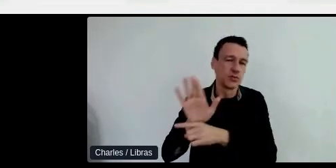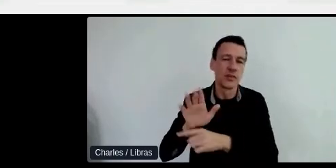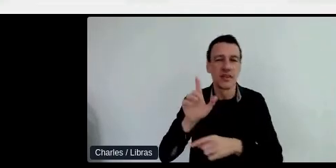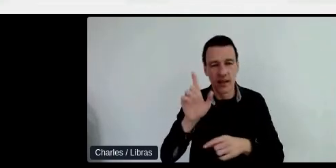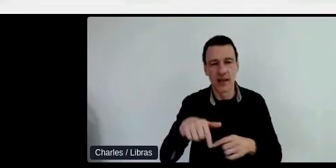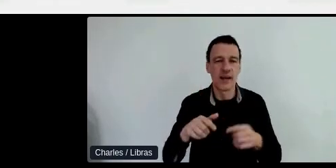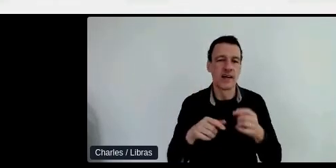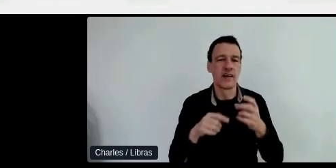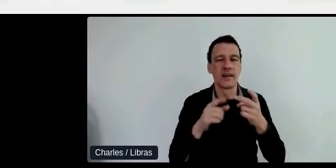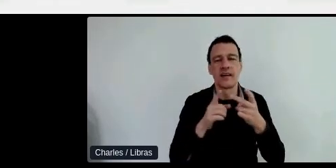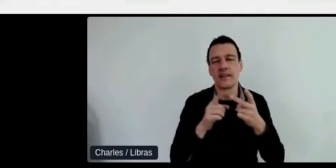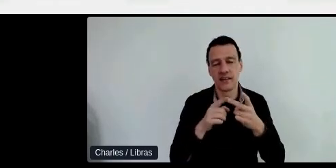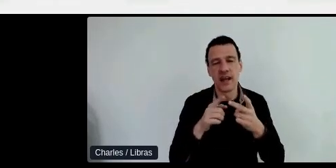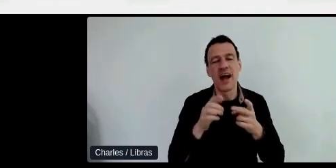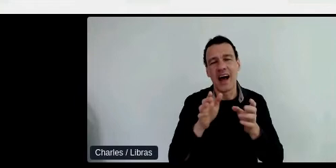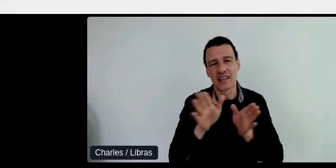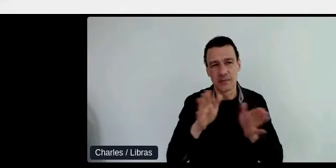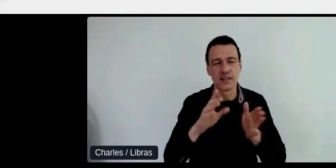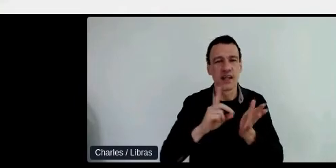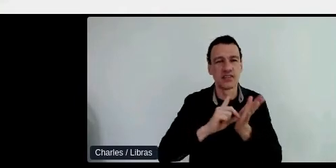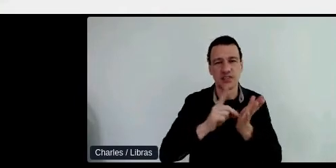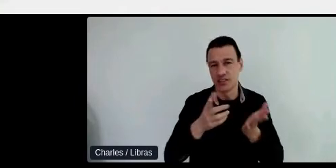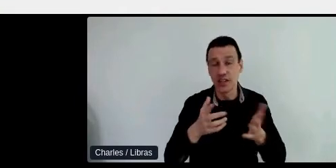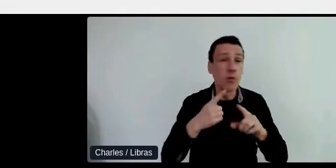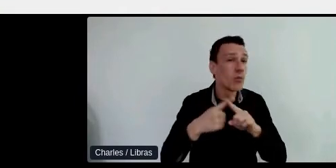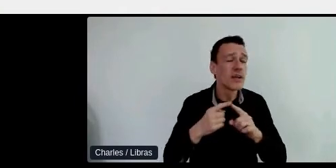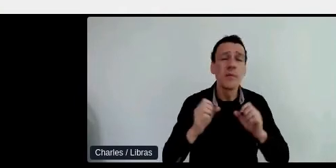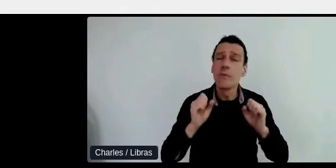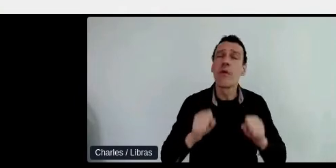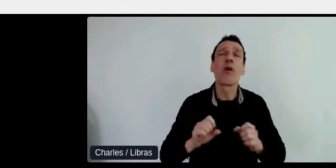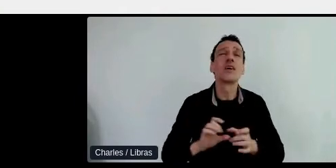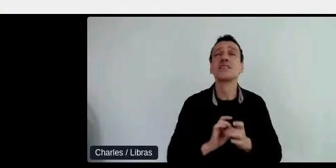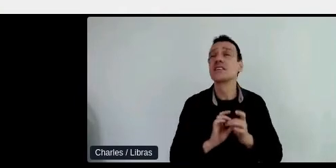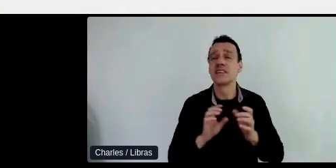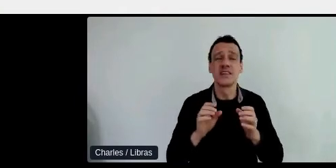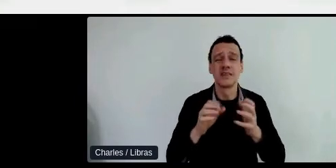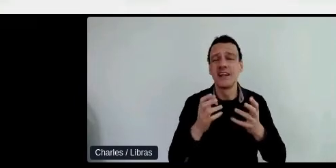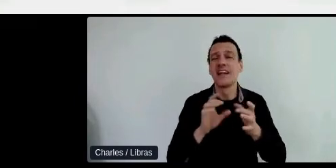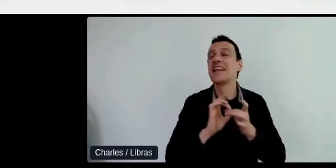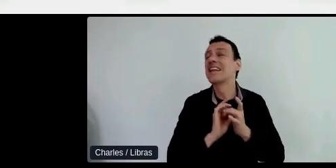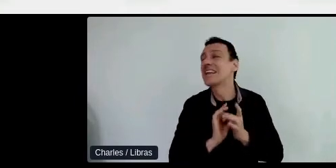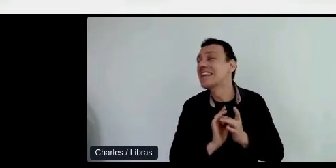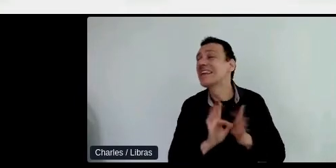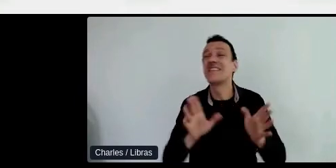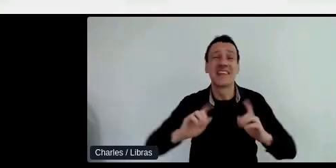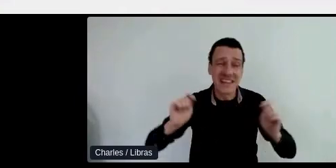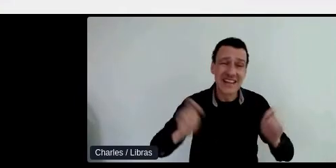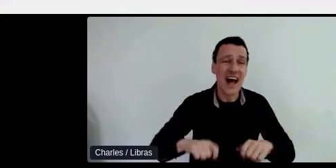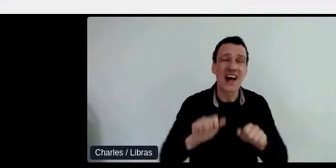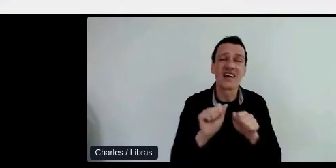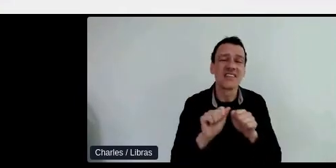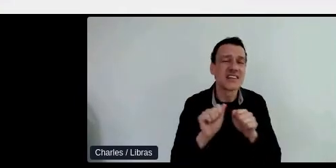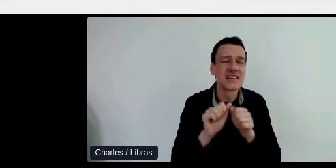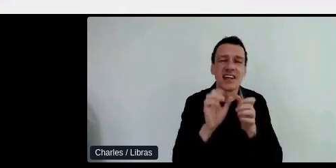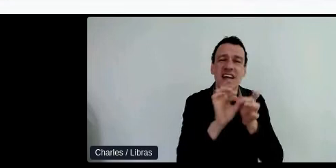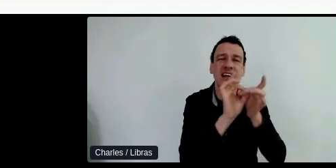porque as possibilidades são infinitas, né? Então, permite que se faça muita coisa, né?